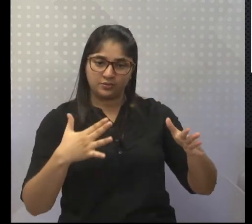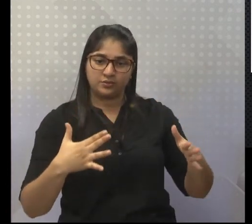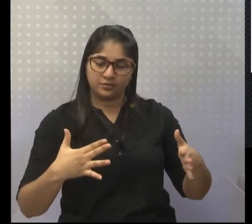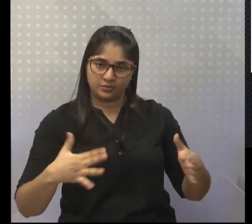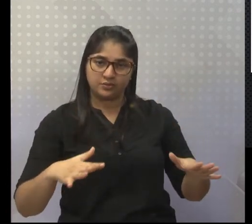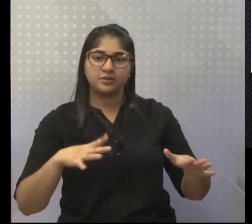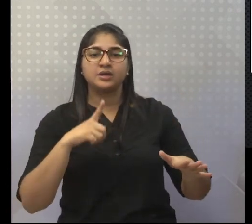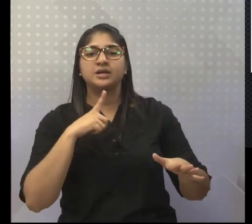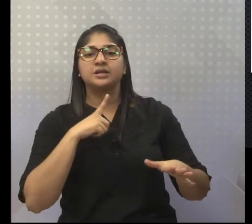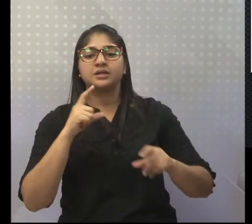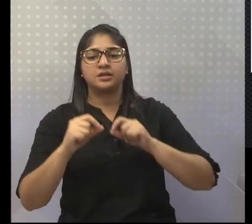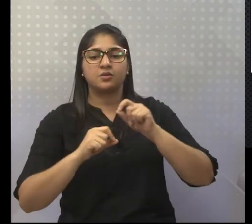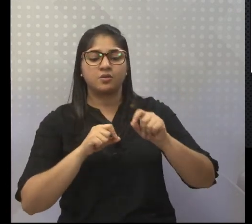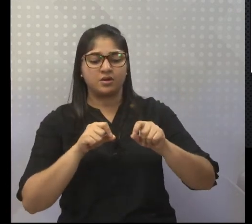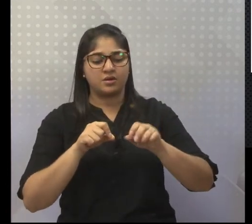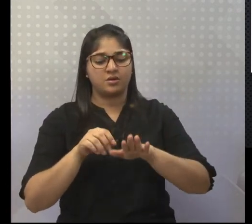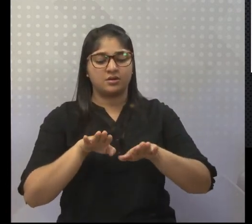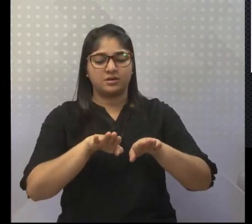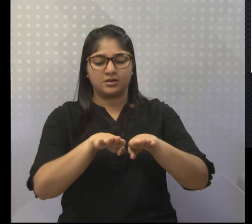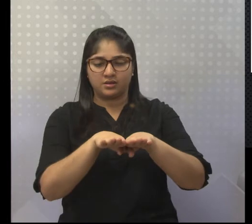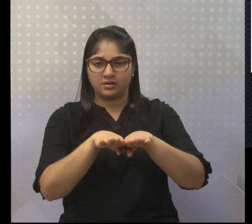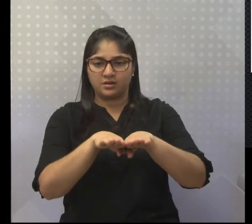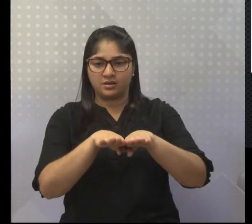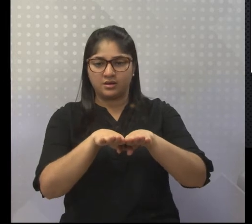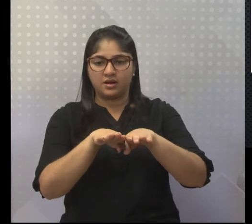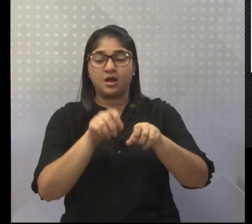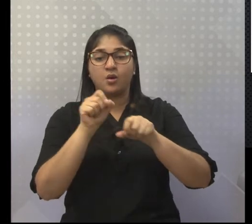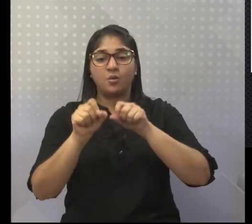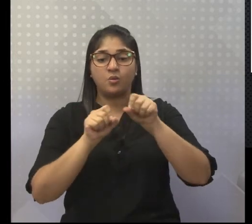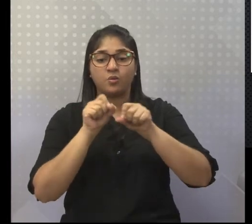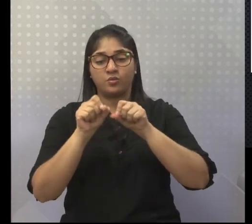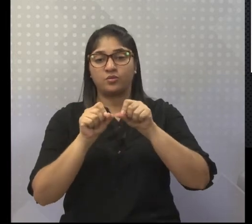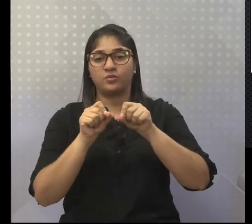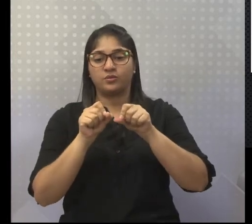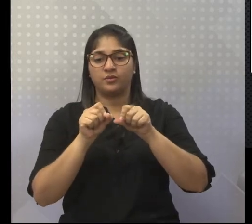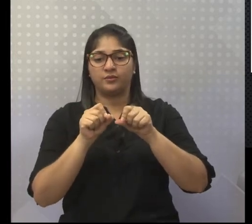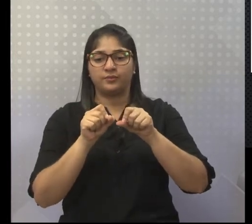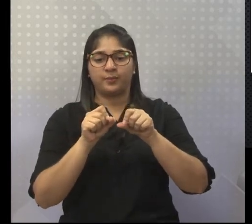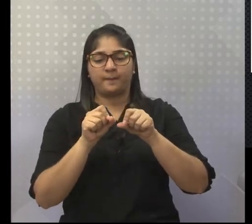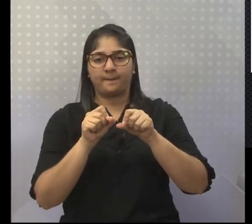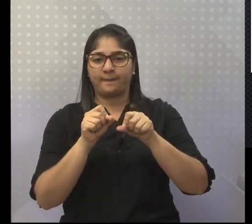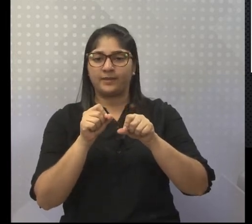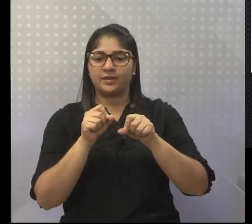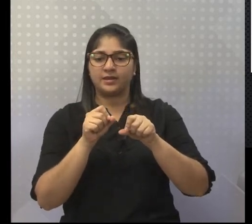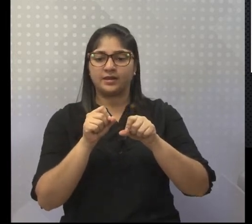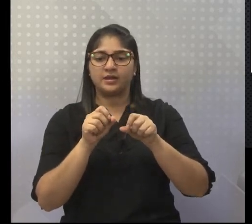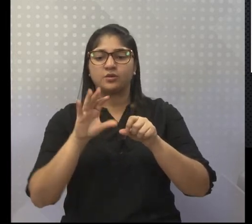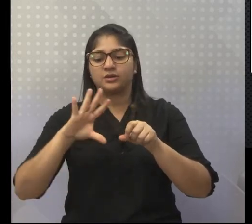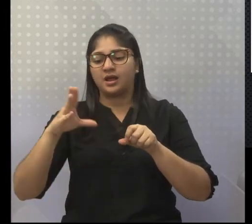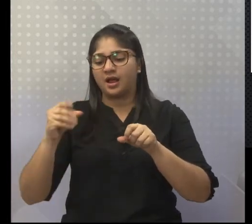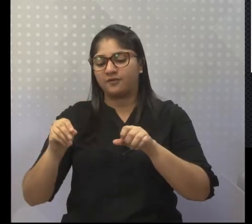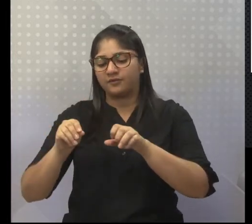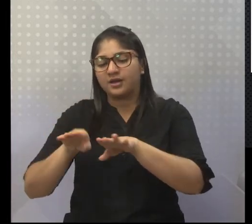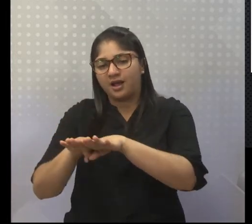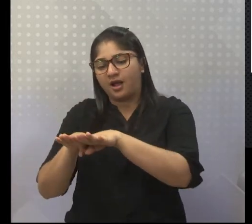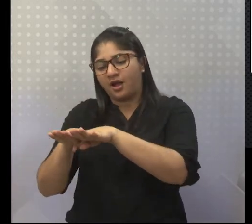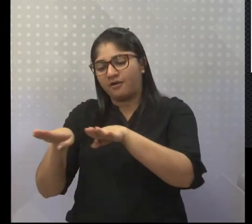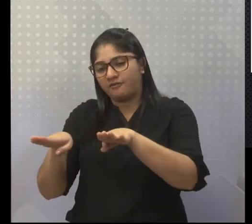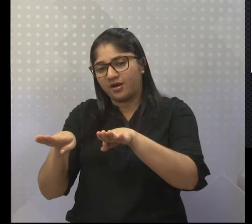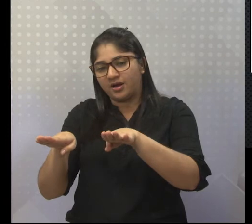do lado do continente da placa sul-americana e acontece o quê do lado da áfrica estão se afastando